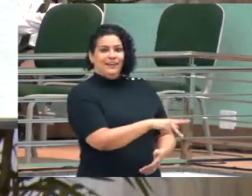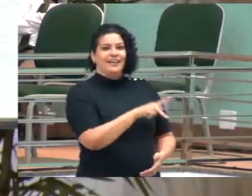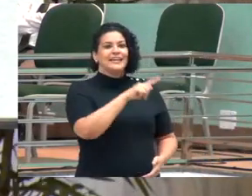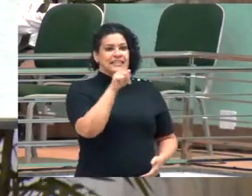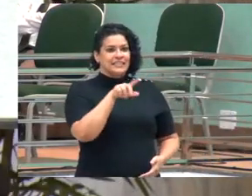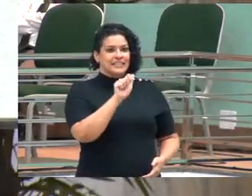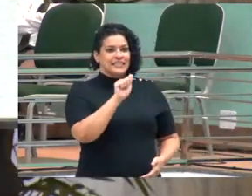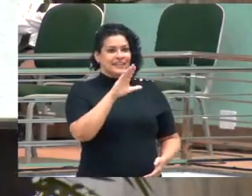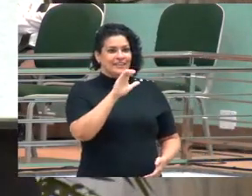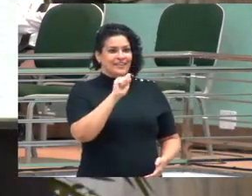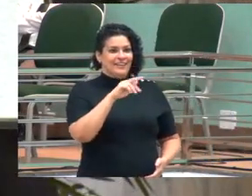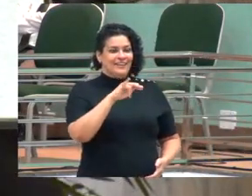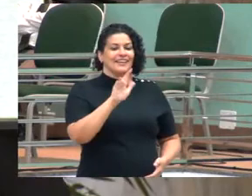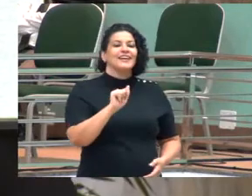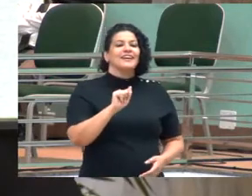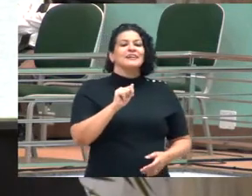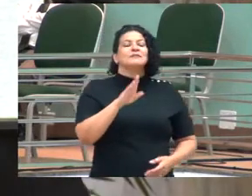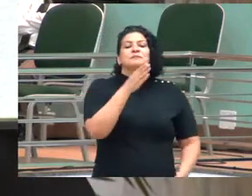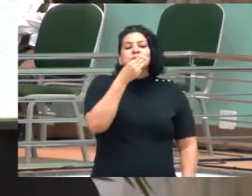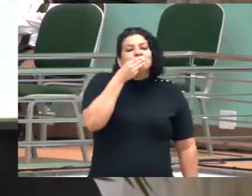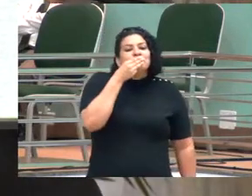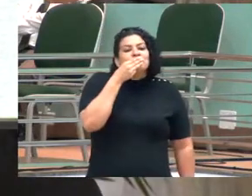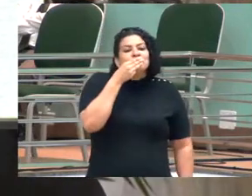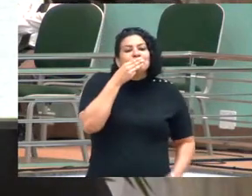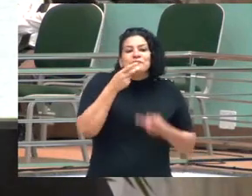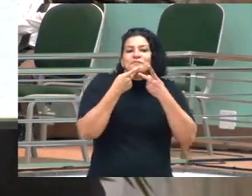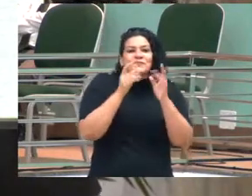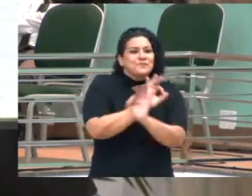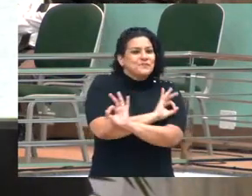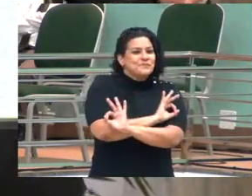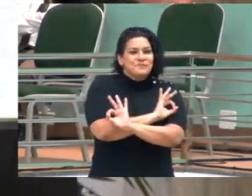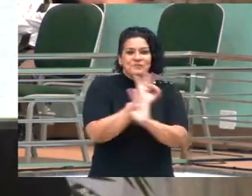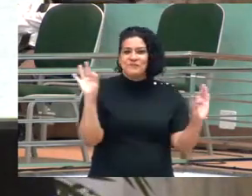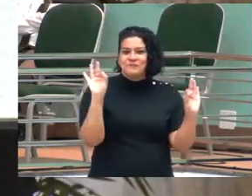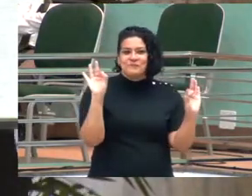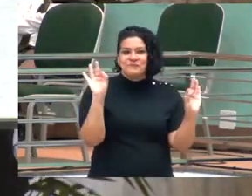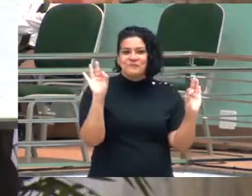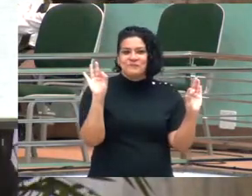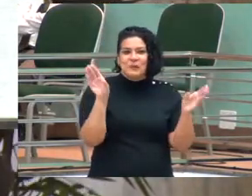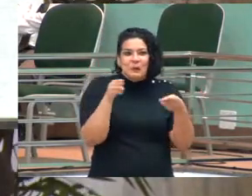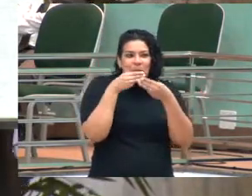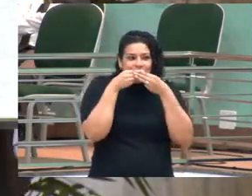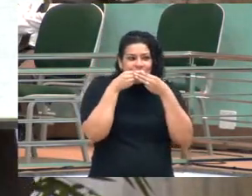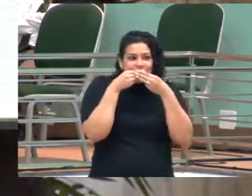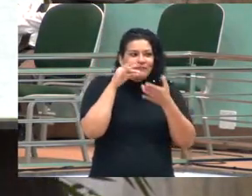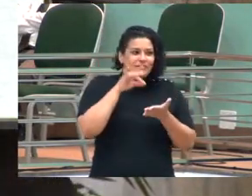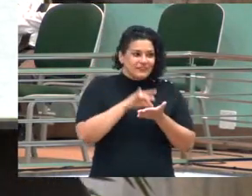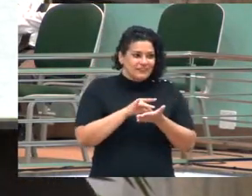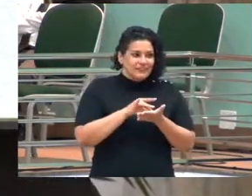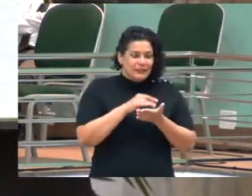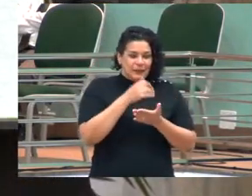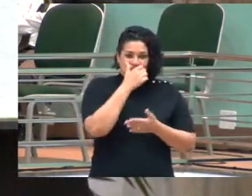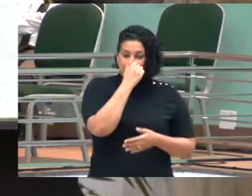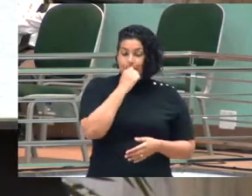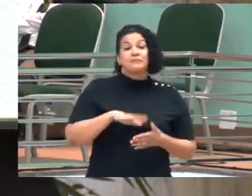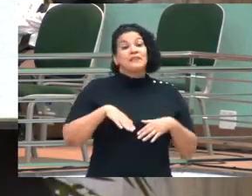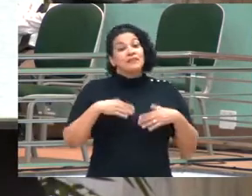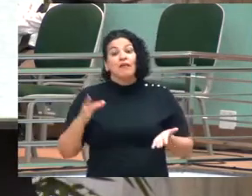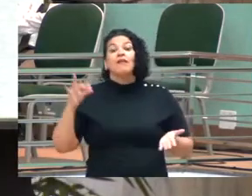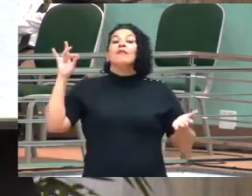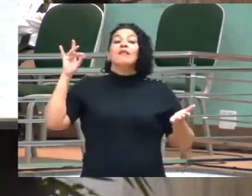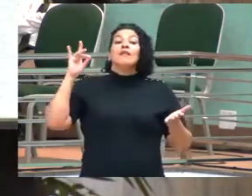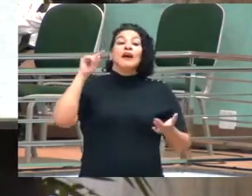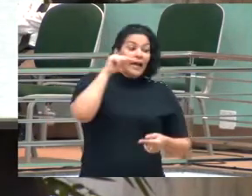meu pai, ela creu, ela realmente louvou a Deus, e acreditou que mesmo